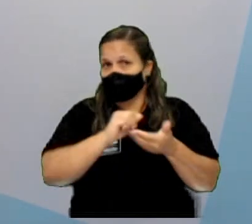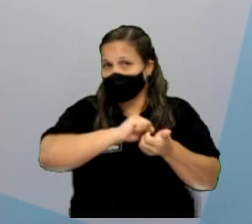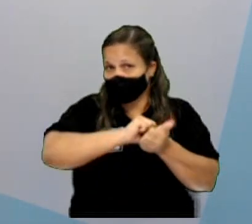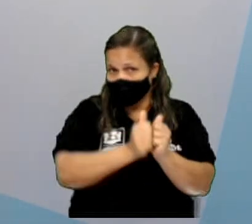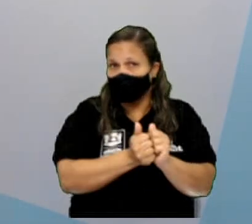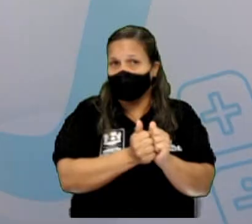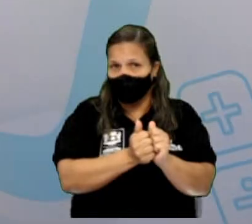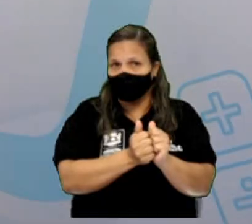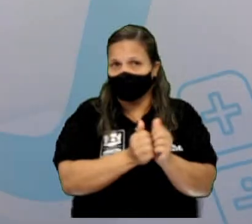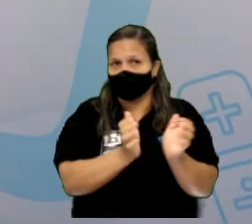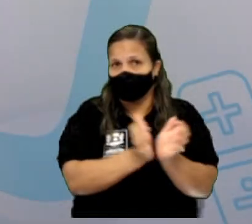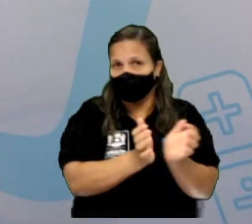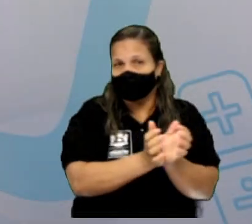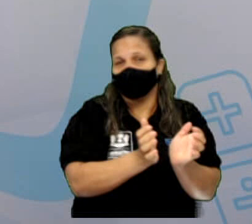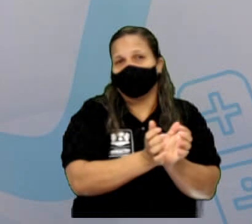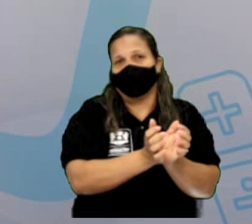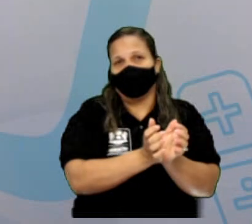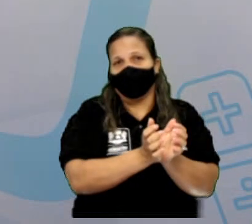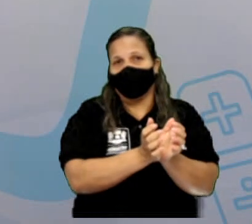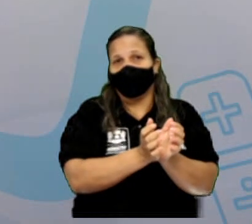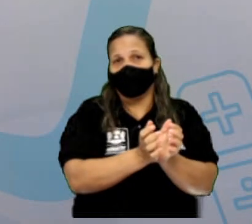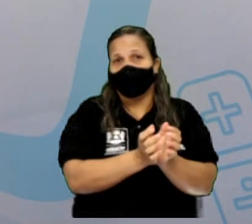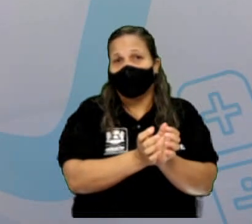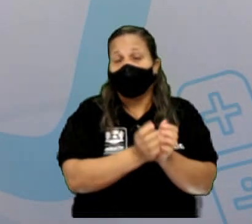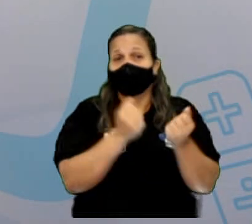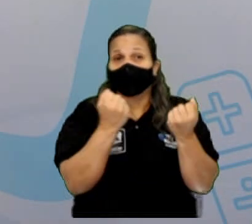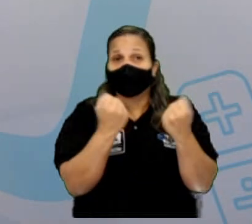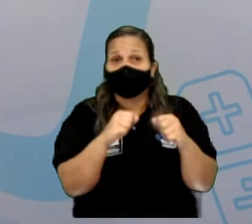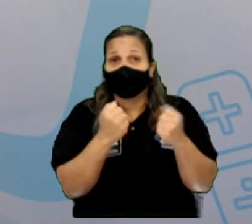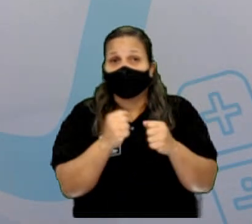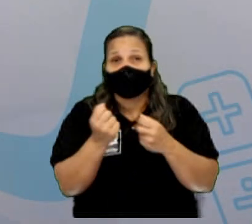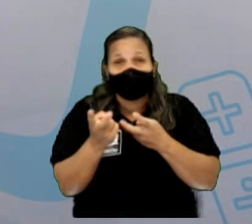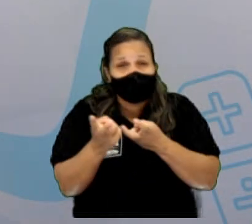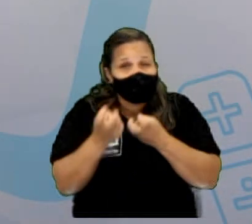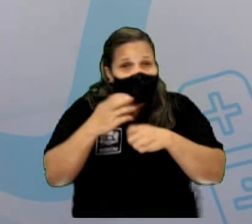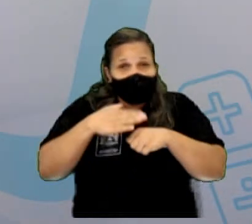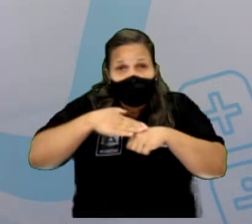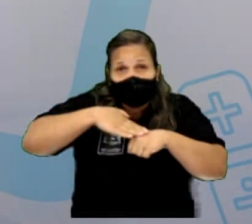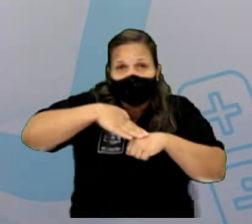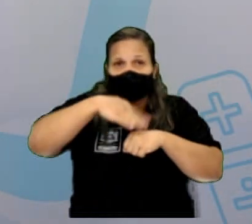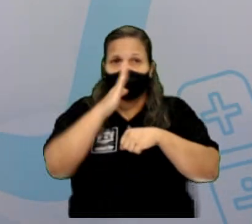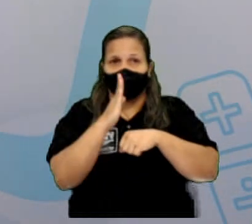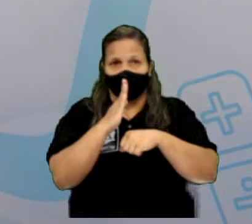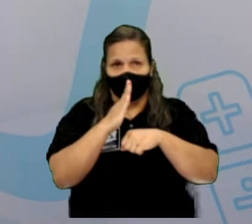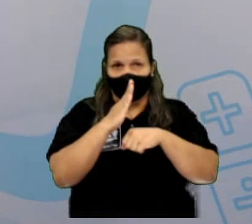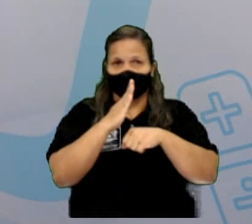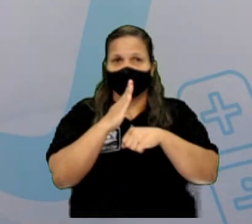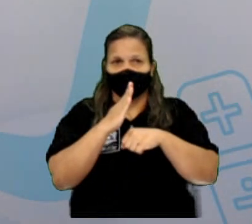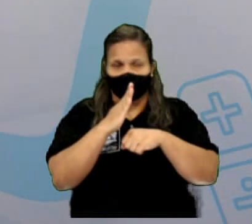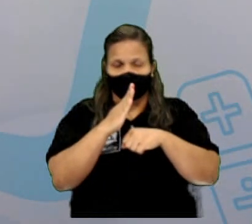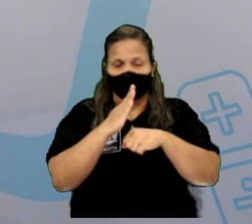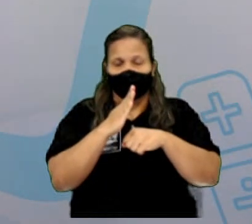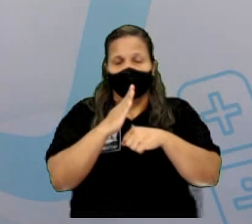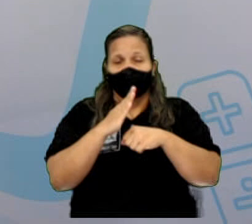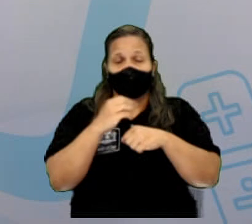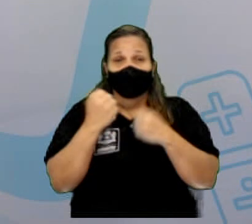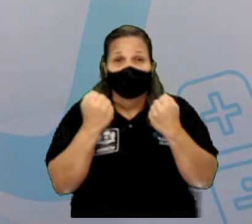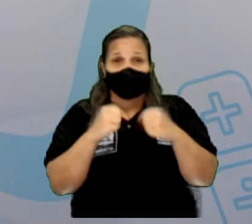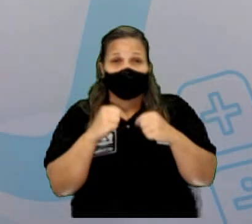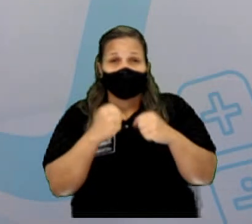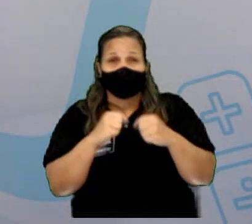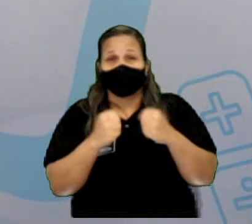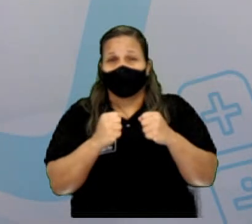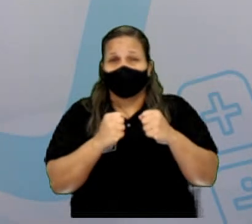eles aparecem em maior quantidade. Primeiro, o que são os esportes coletivos de invasão? São aqueles esportes onde eu preciso fazer a